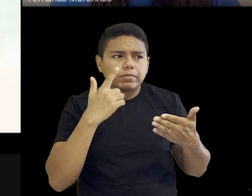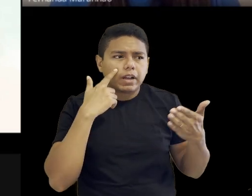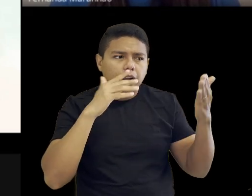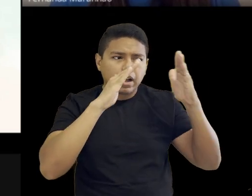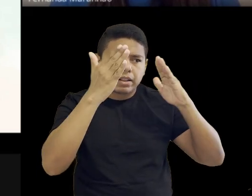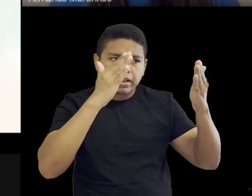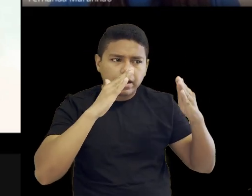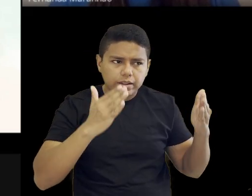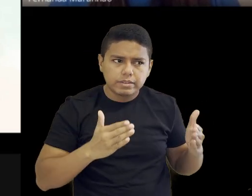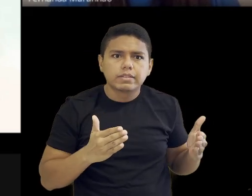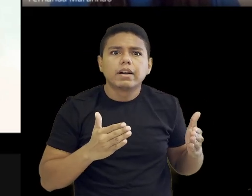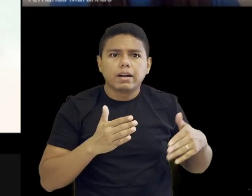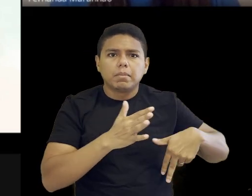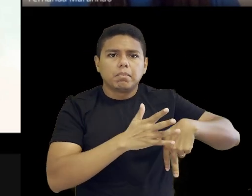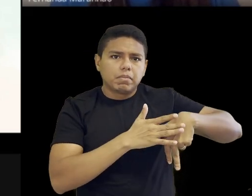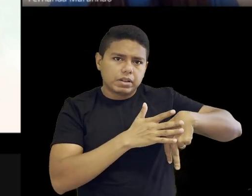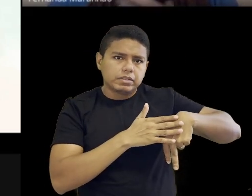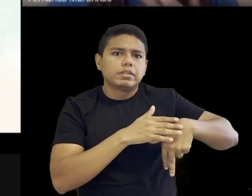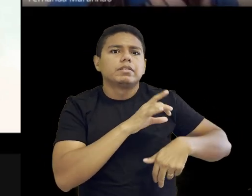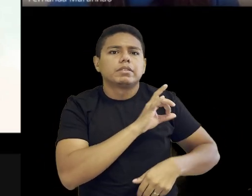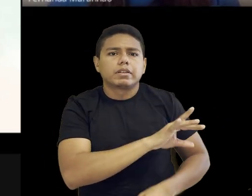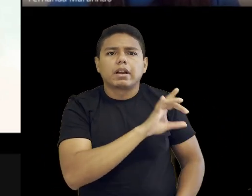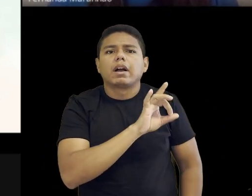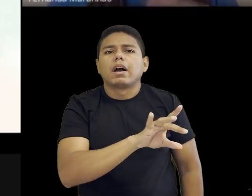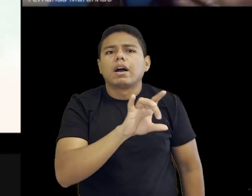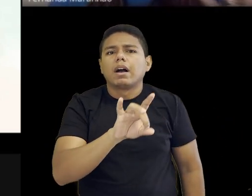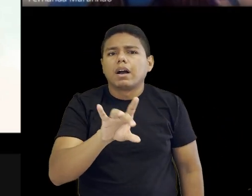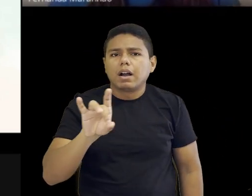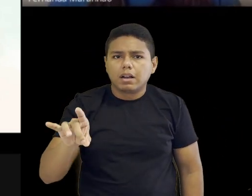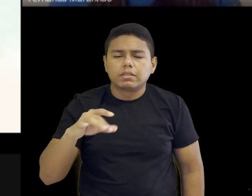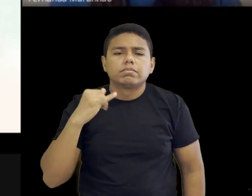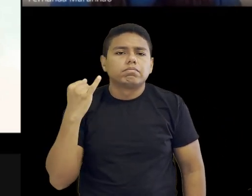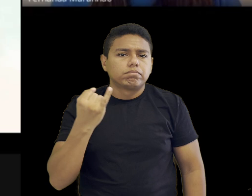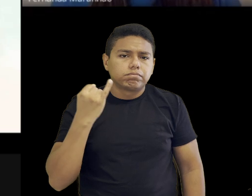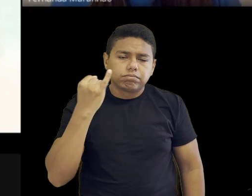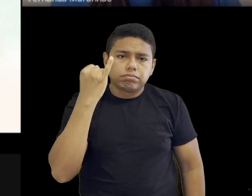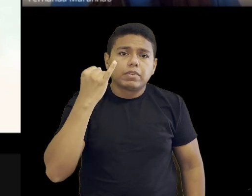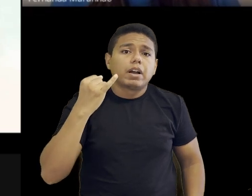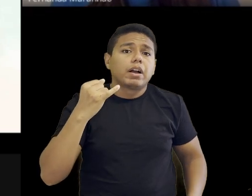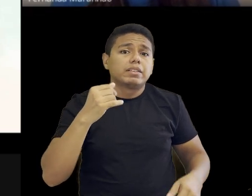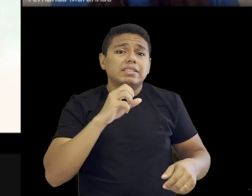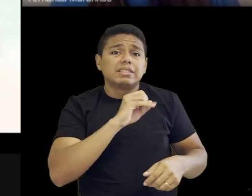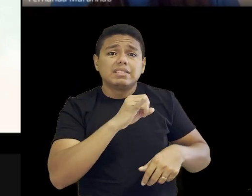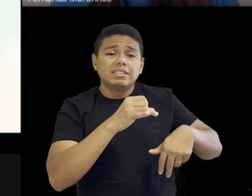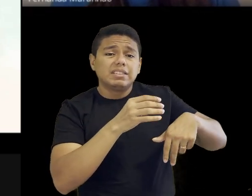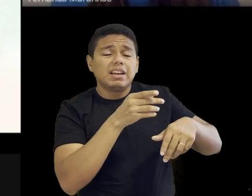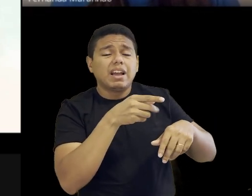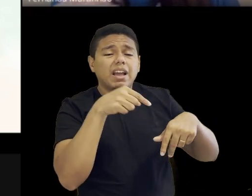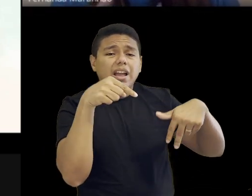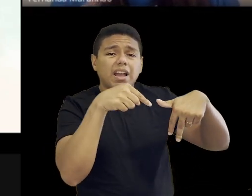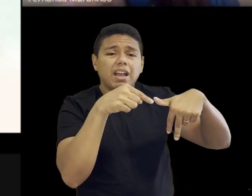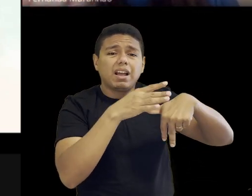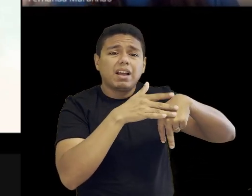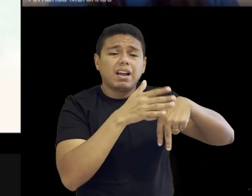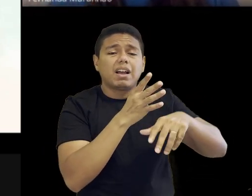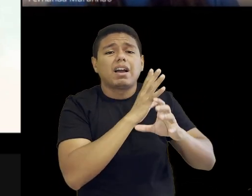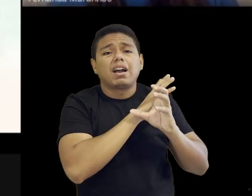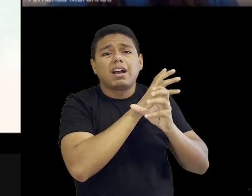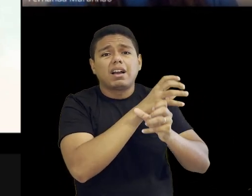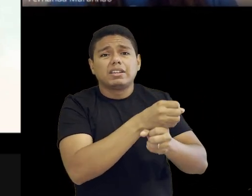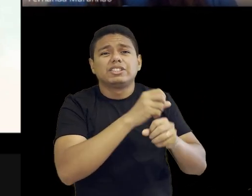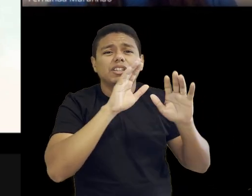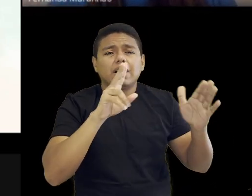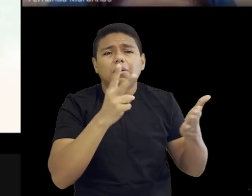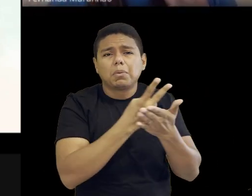clássicos de uma gestação ectópica, como, por exemplo, uma ectópica anterior, paciente que já teve uma doença inflamatória